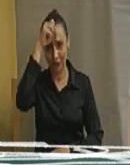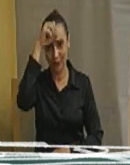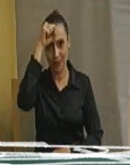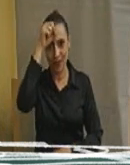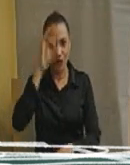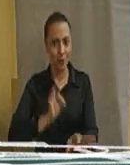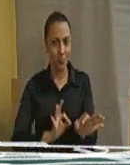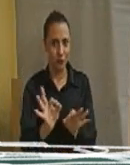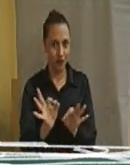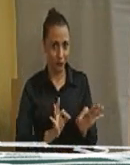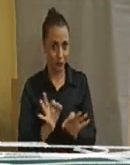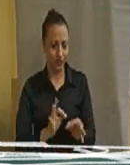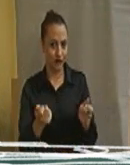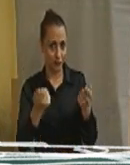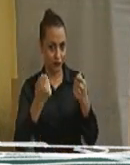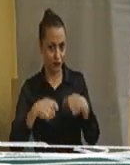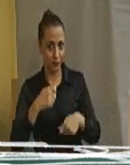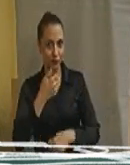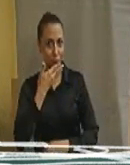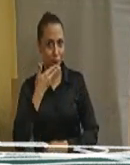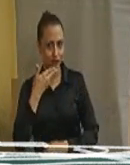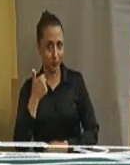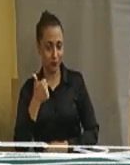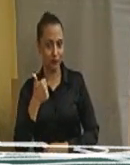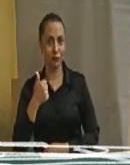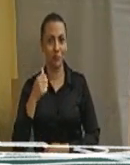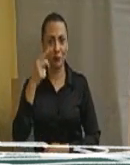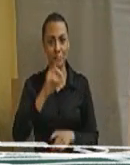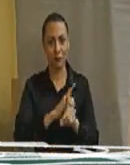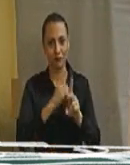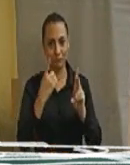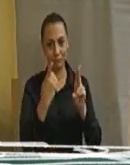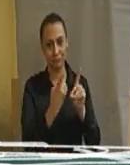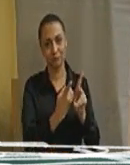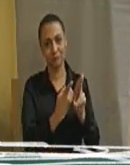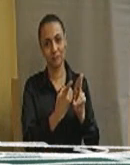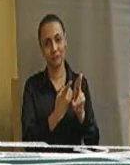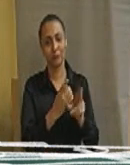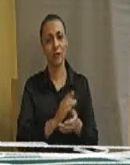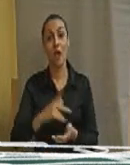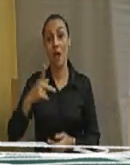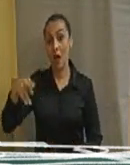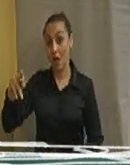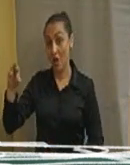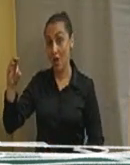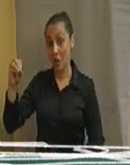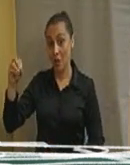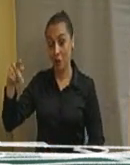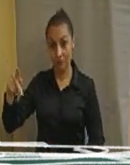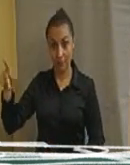construção e de possibilidade de melhorias para a UFGD. A PROP,